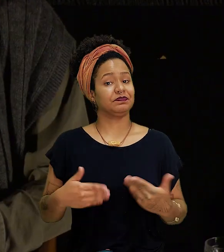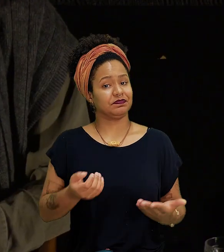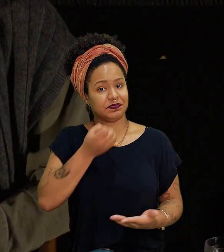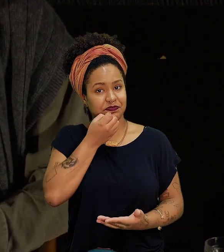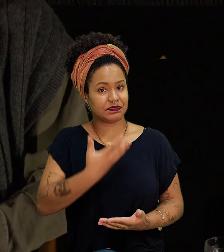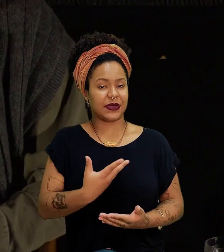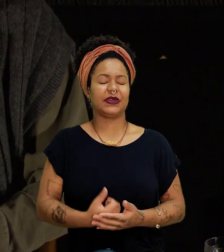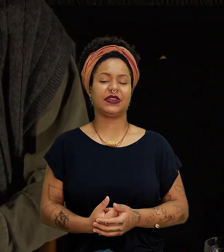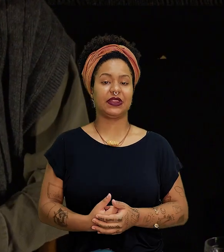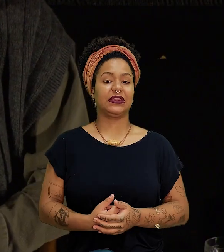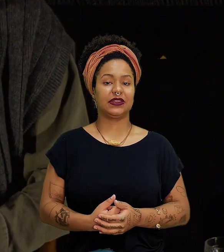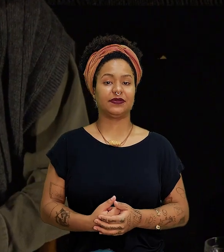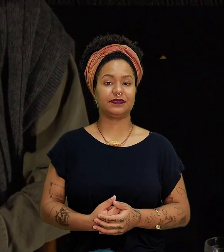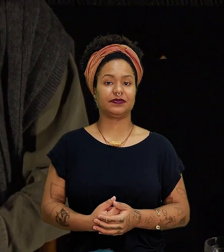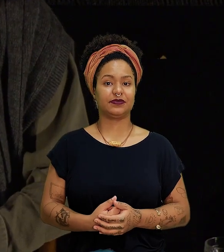Bem,